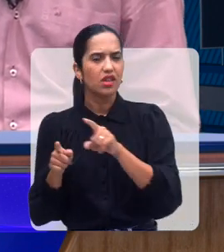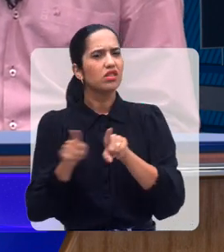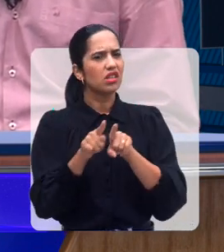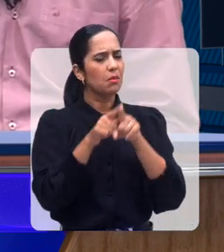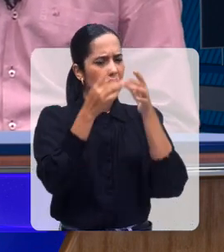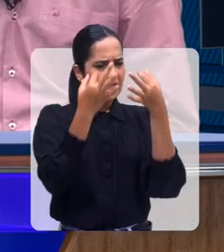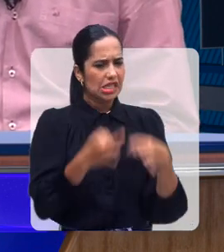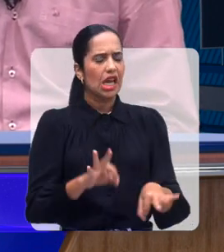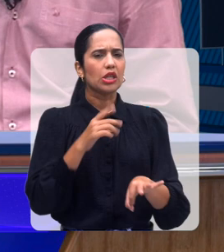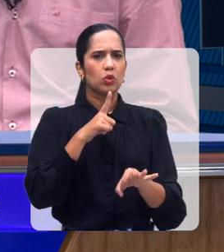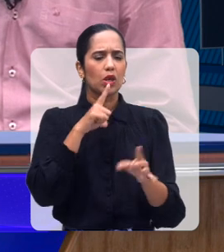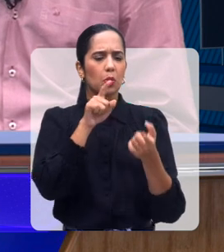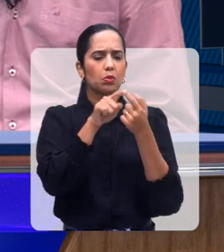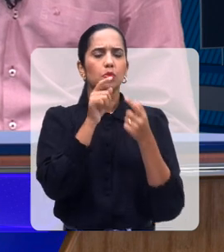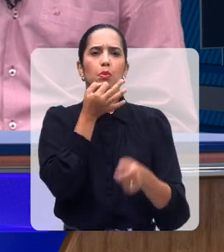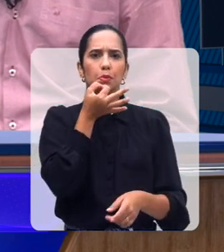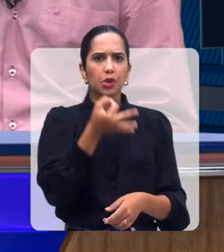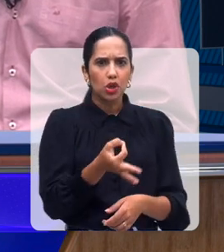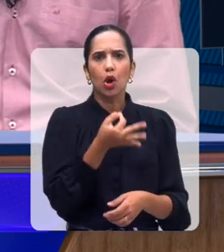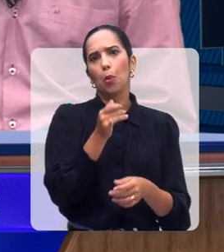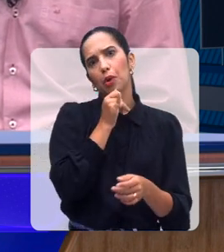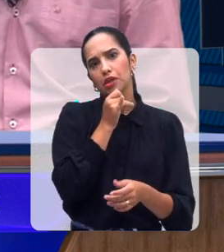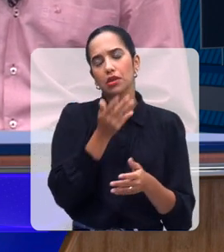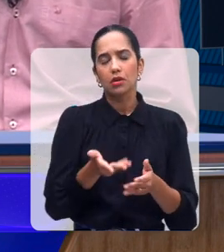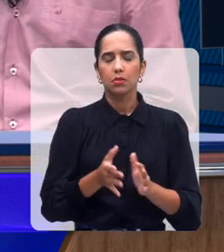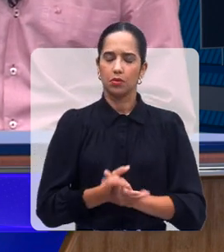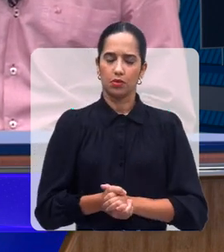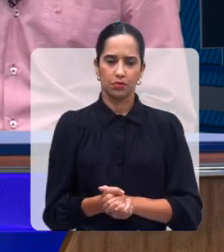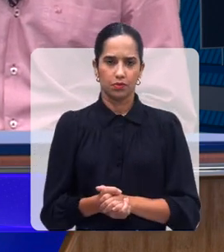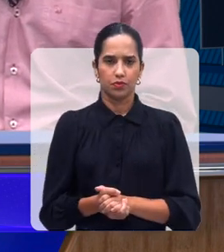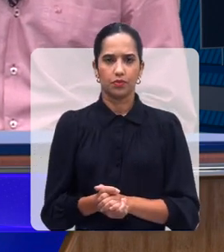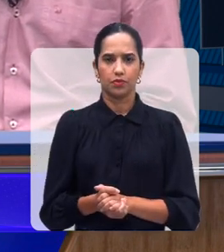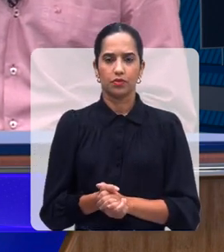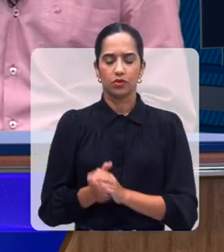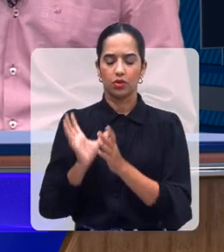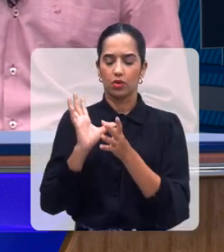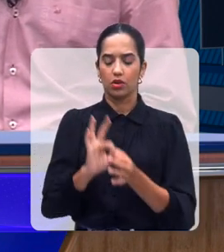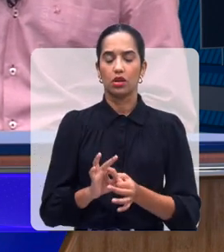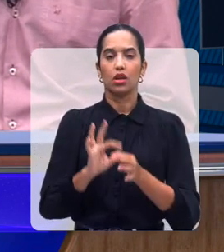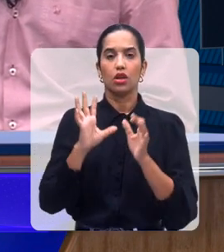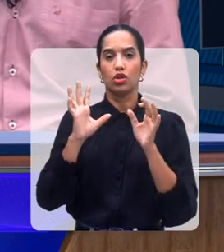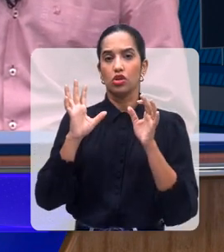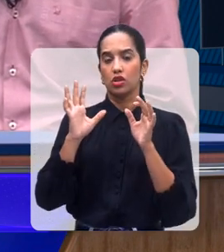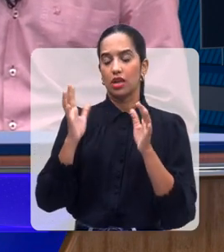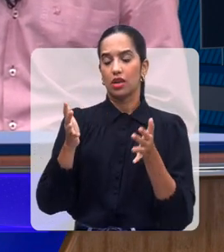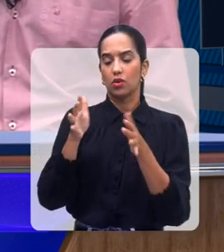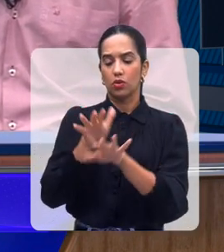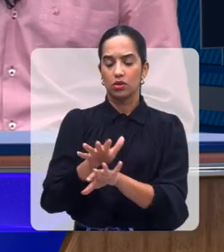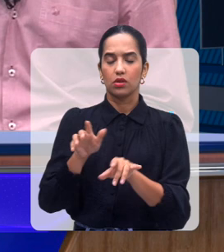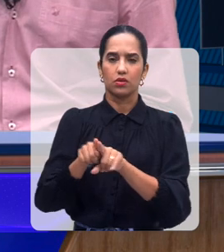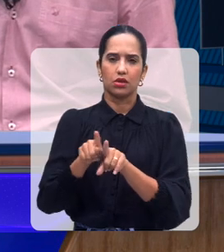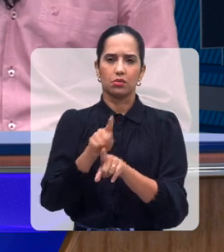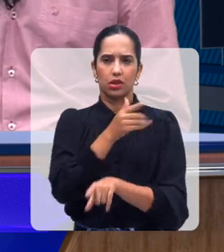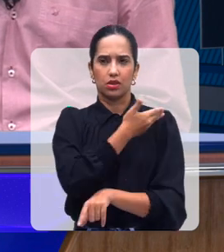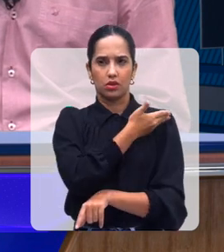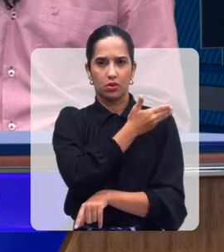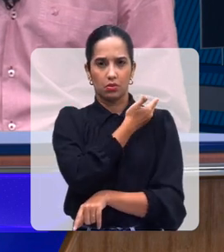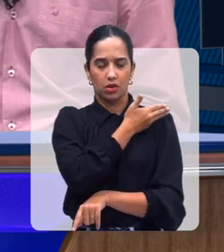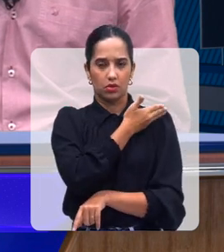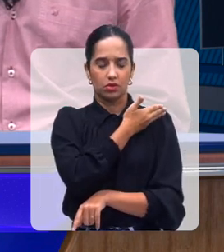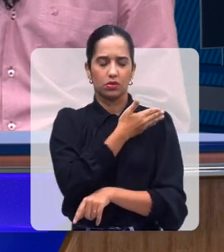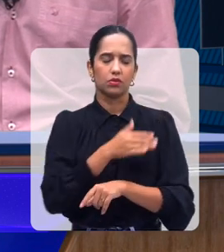É, com certeza, Chico. A história da inclusão e da questão do preconceito,